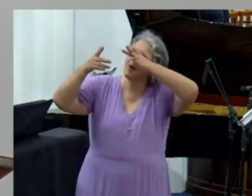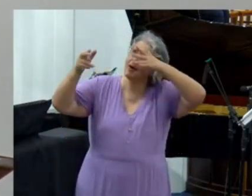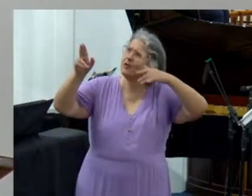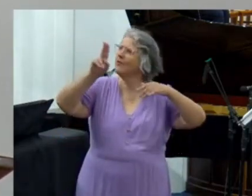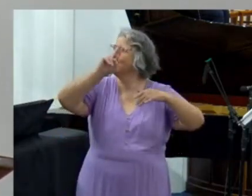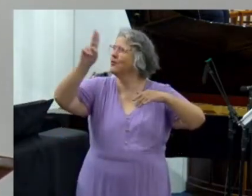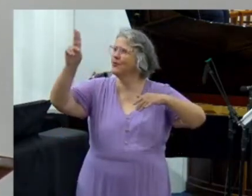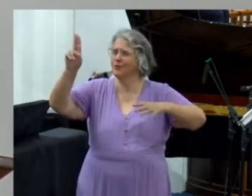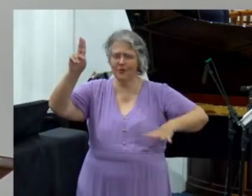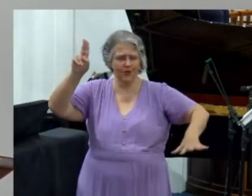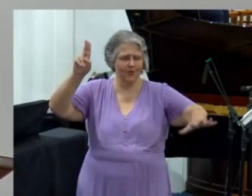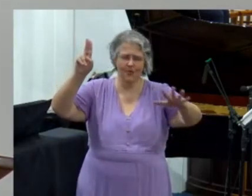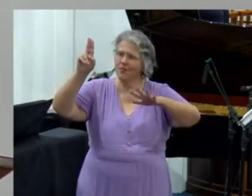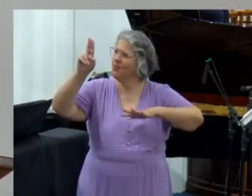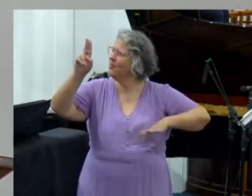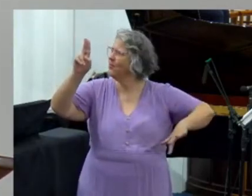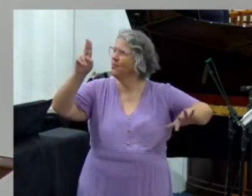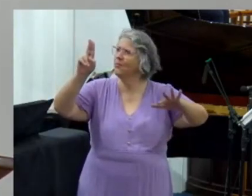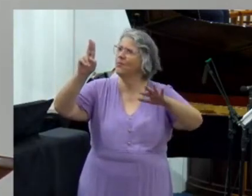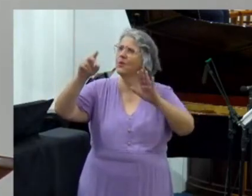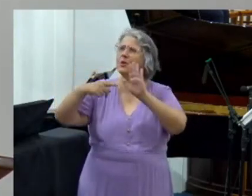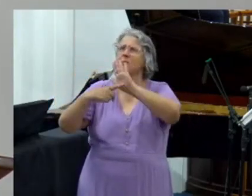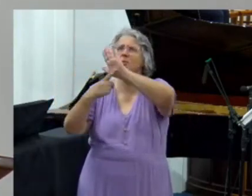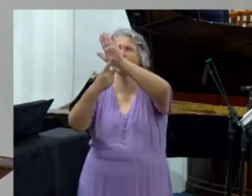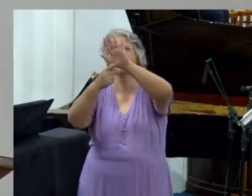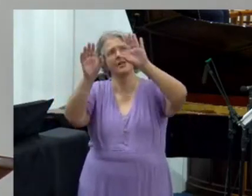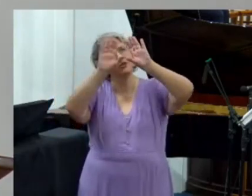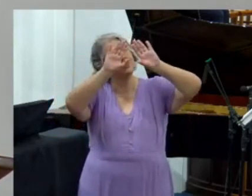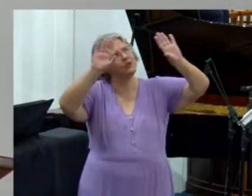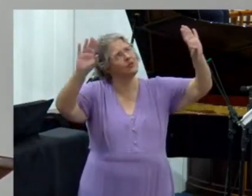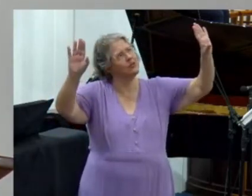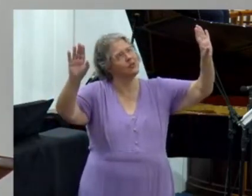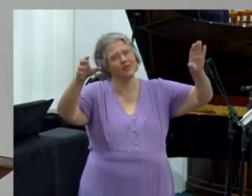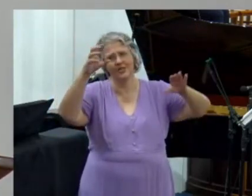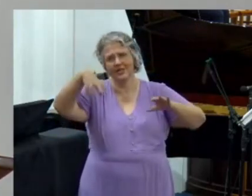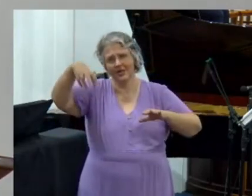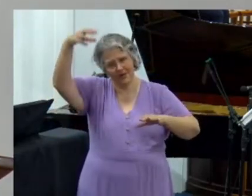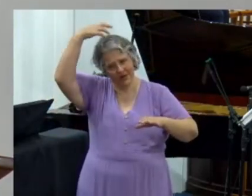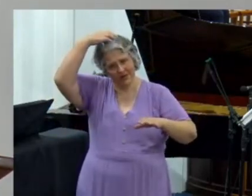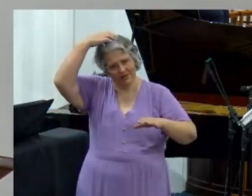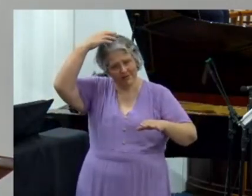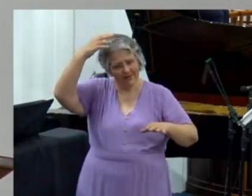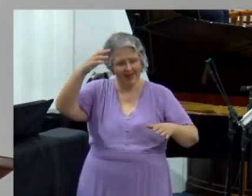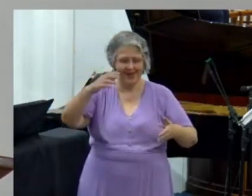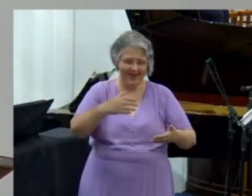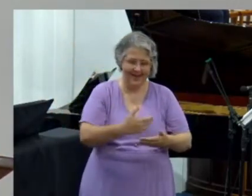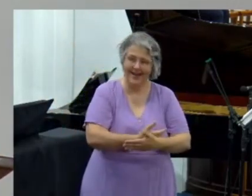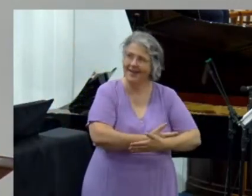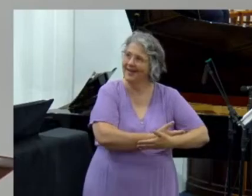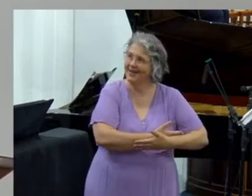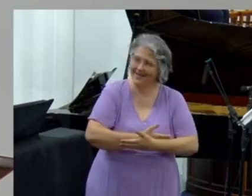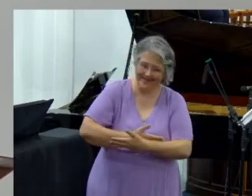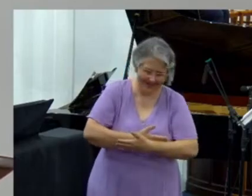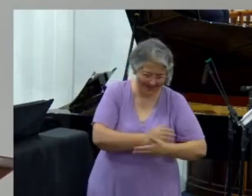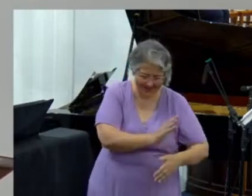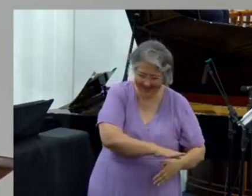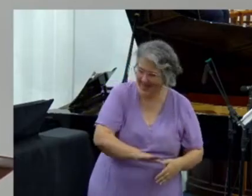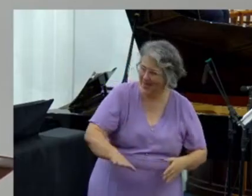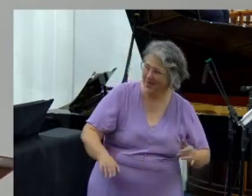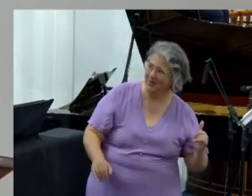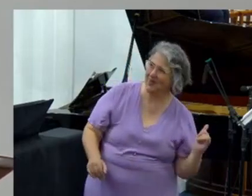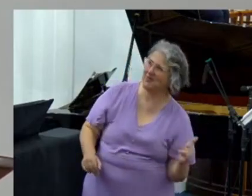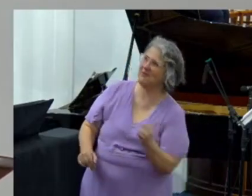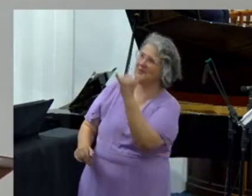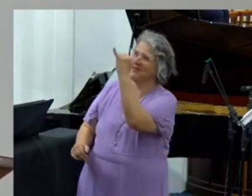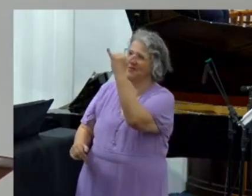terra, pois puseste nos céus a tua majestade. Da boca de pequeninos e crianças de peito